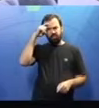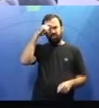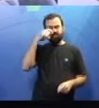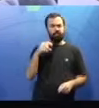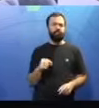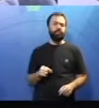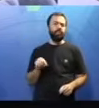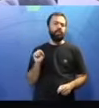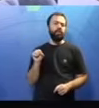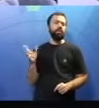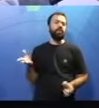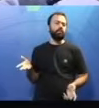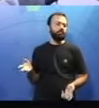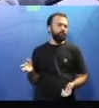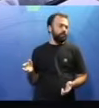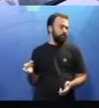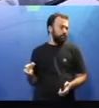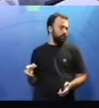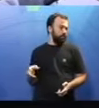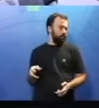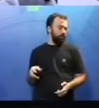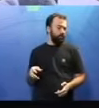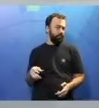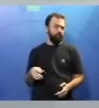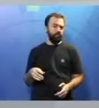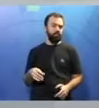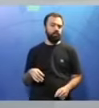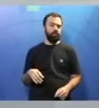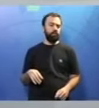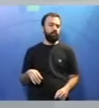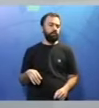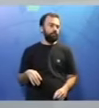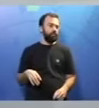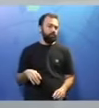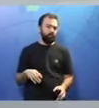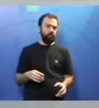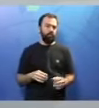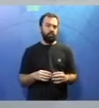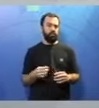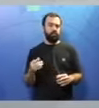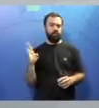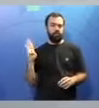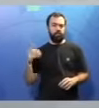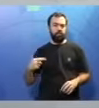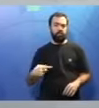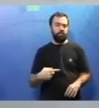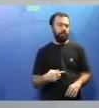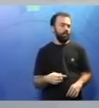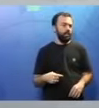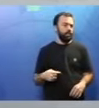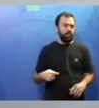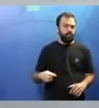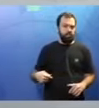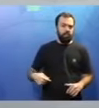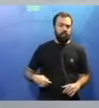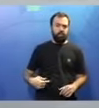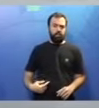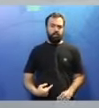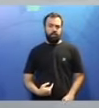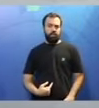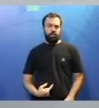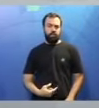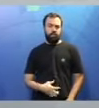vamos começar por esse tipo de bactéria aqui, que vive em vários lugares, dentre eles no sistema digestório de